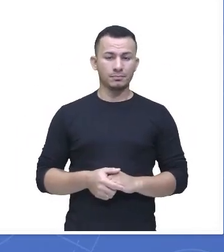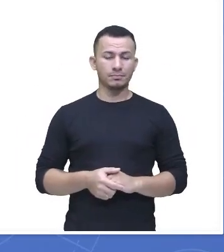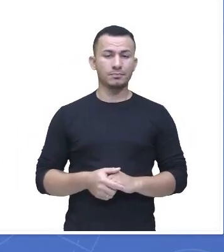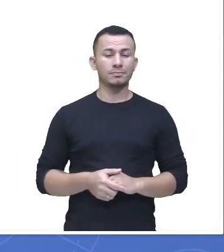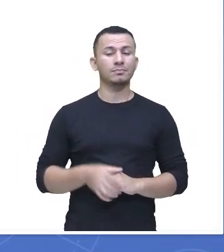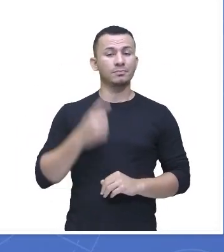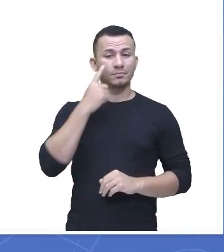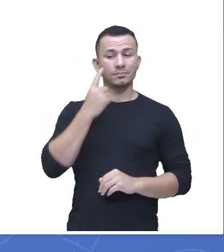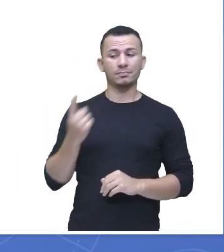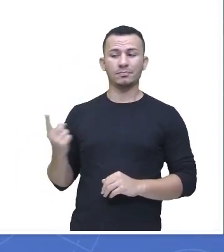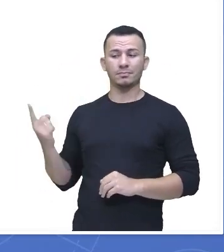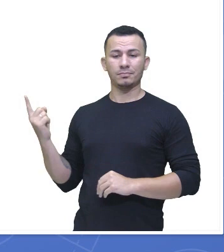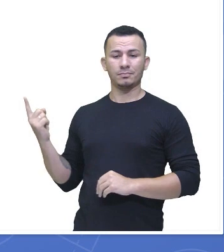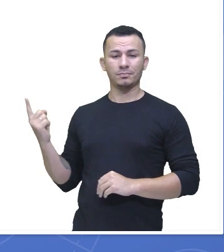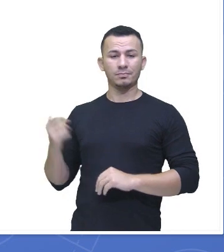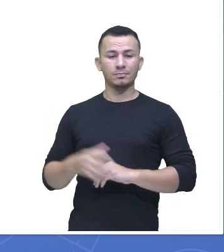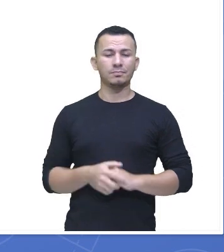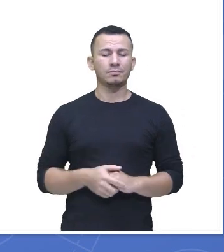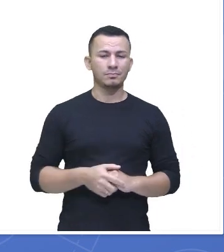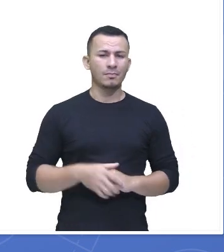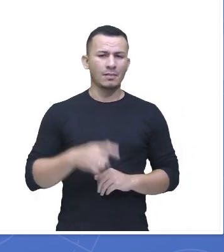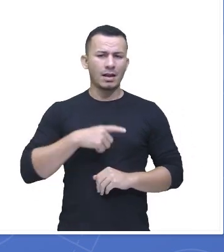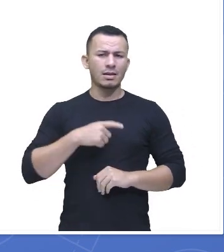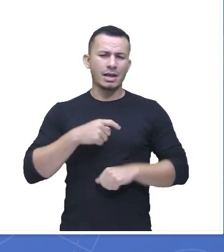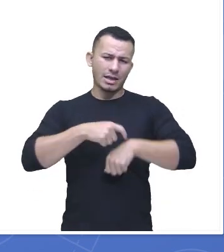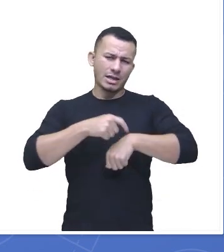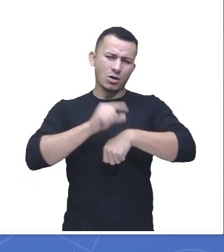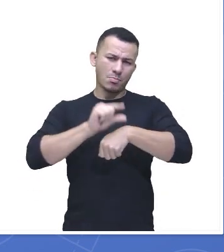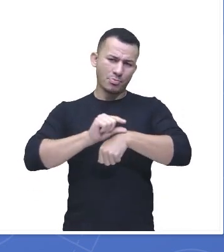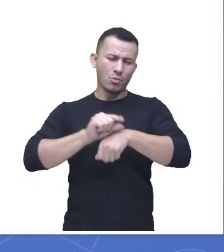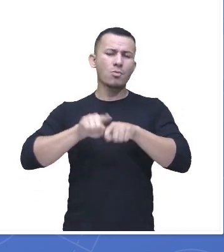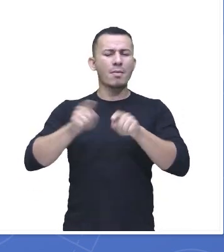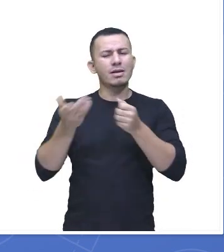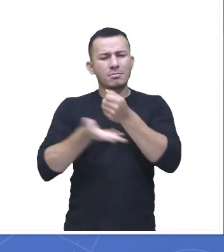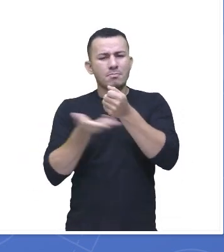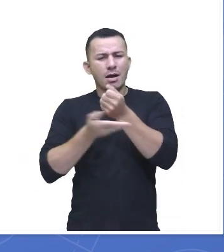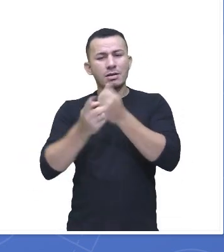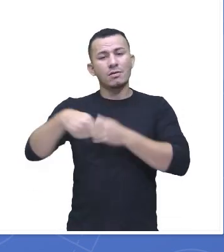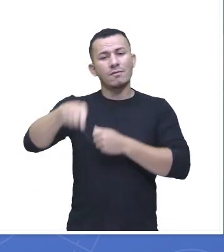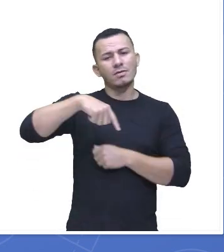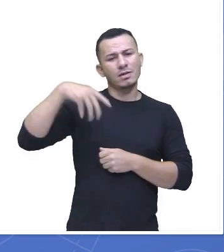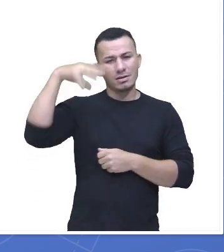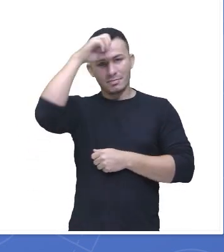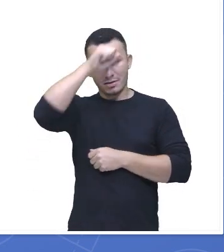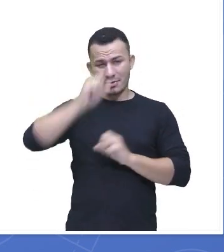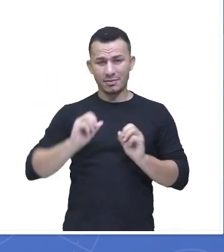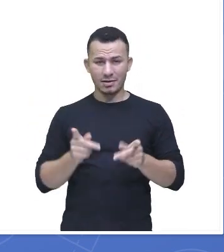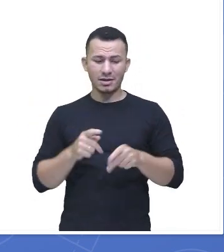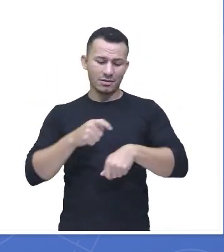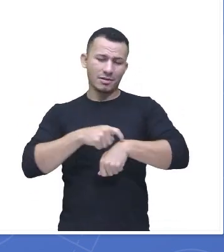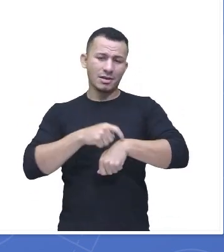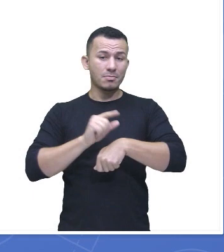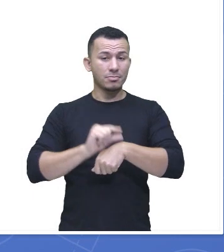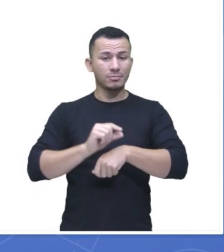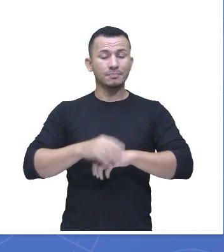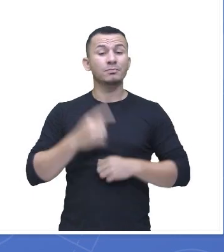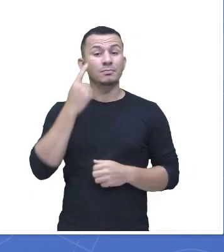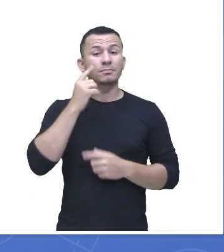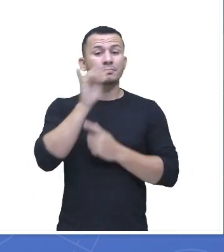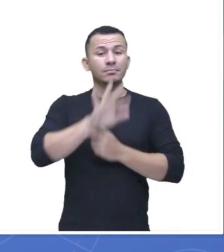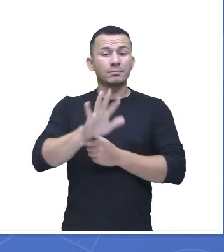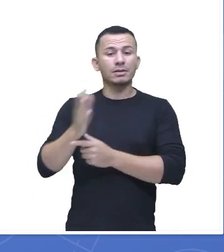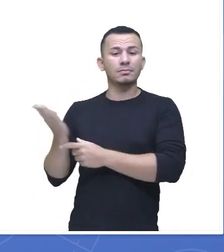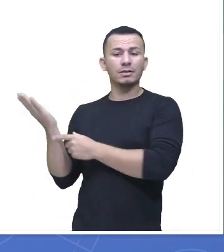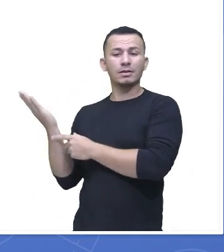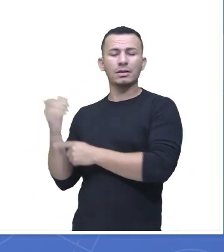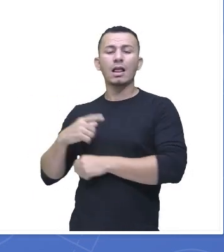tem poucos minutos para desenvolver essa aula, mas vocês vão aprender pelo menos o básico, ou pelo menos relembrar. Então, aqui nessa imagem, nós temos